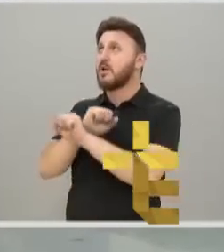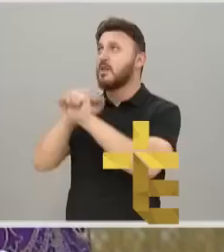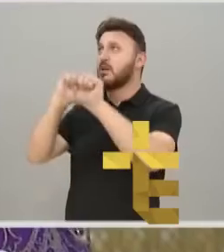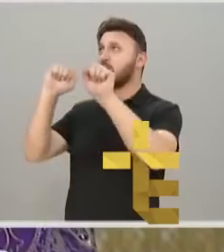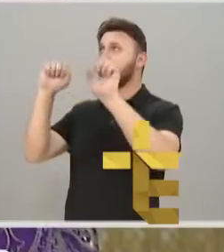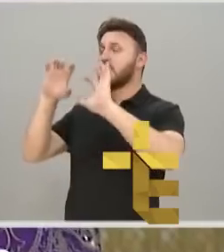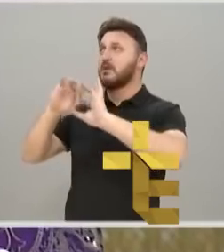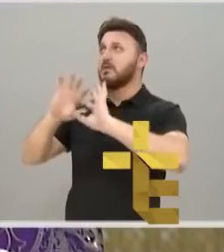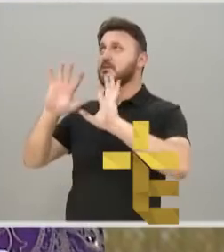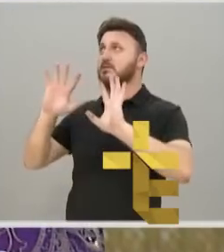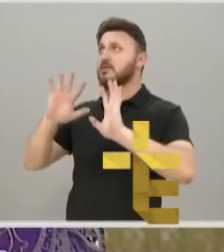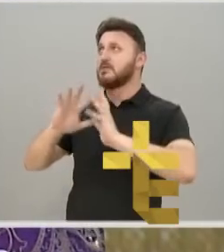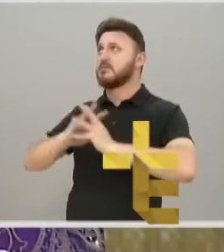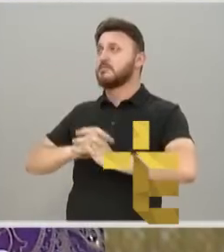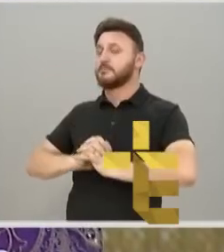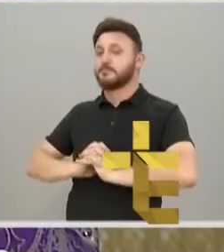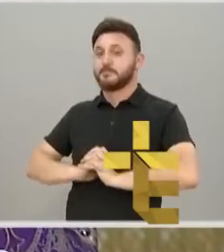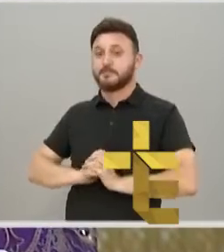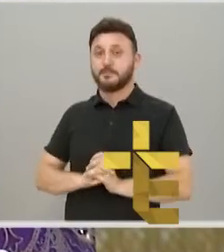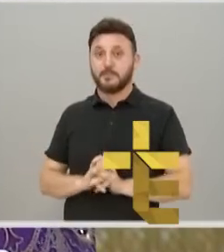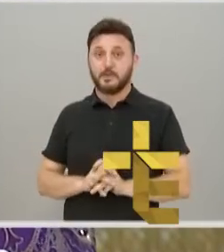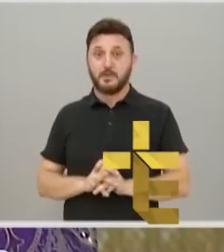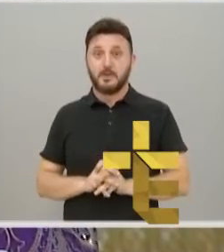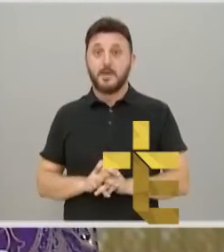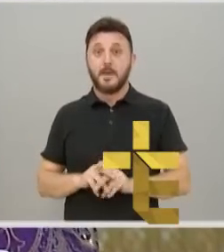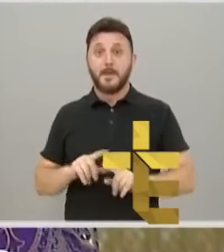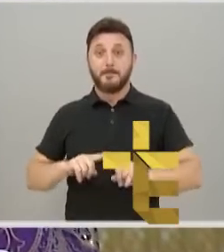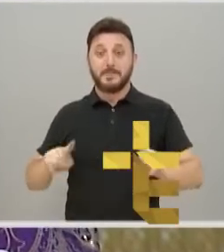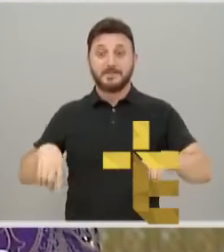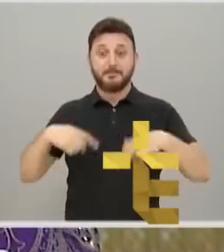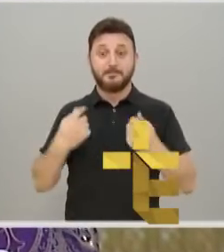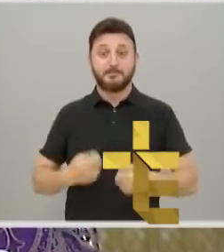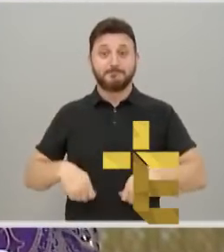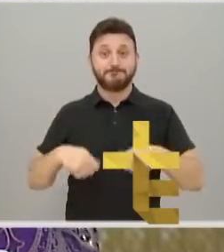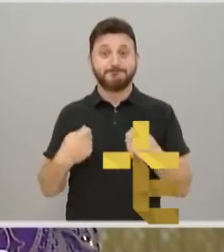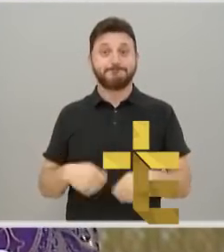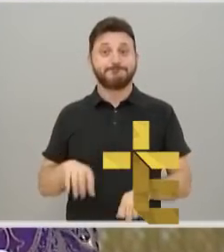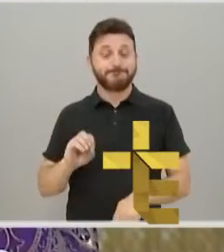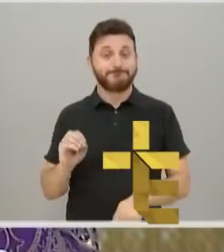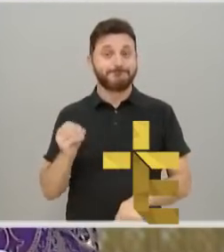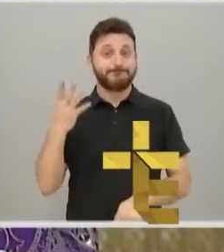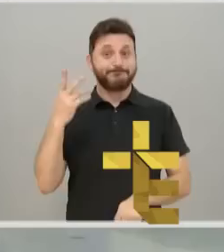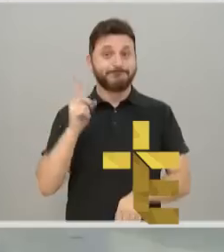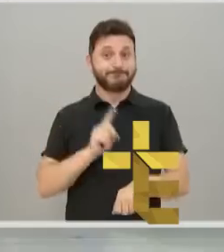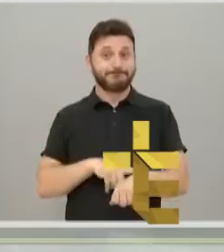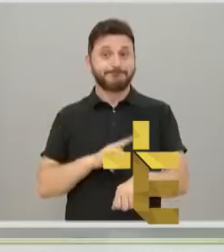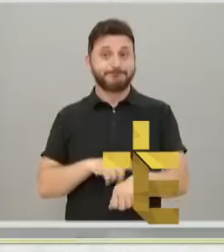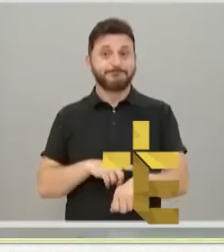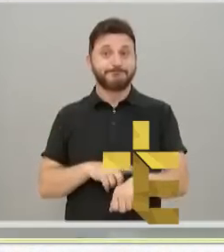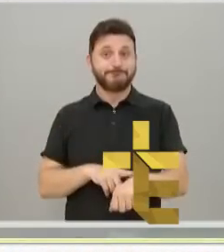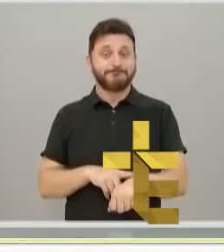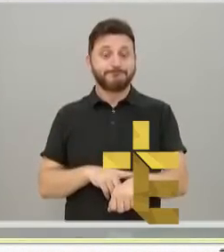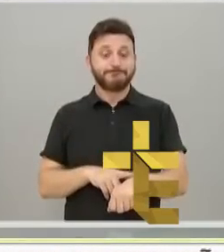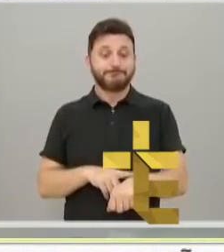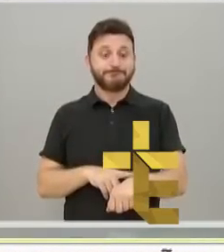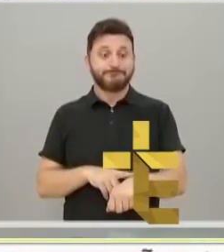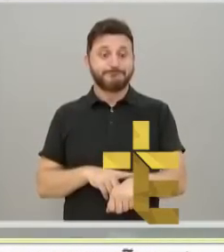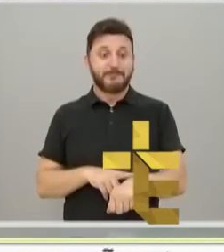Veja o que diz: mas foi precisamente para esta hora que eu